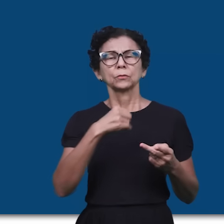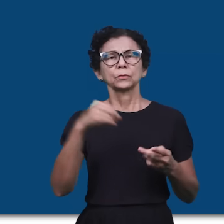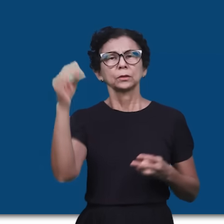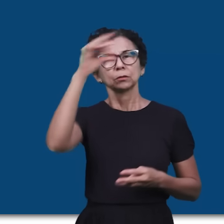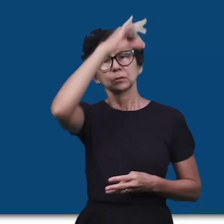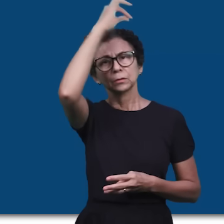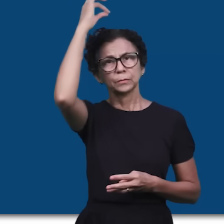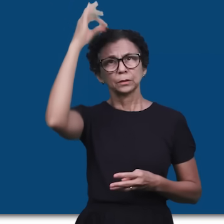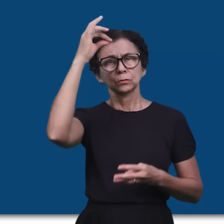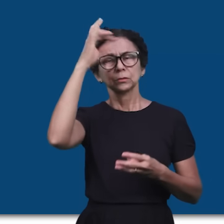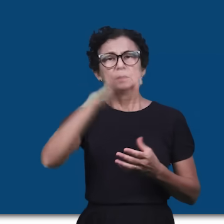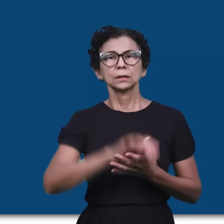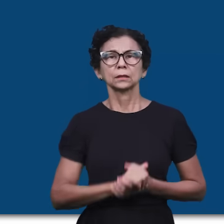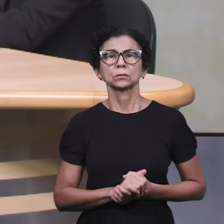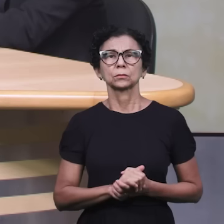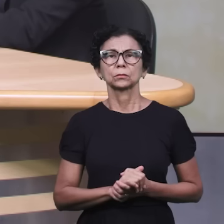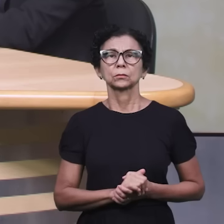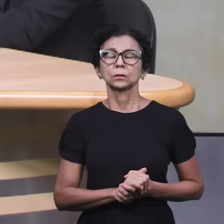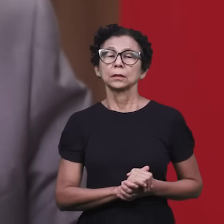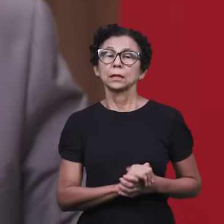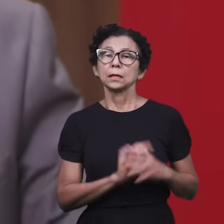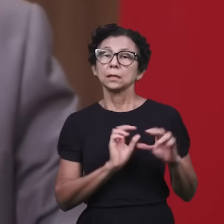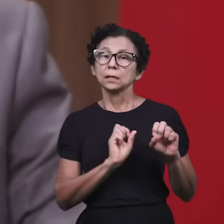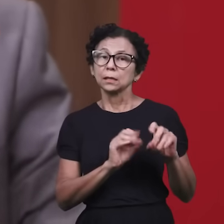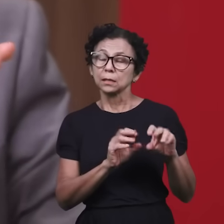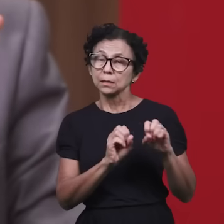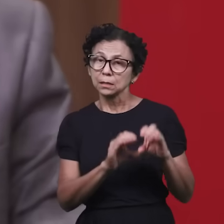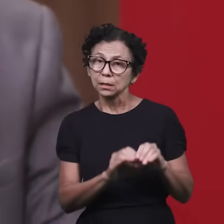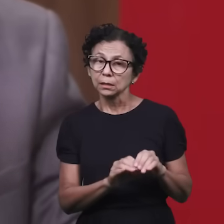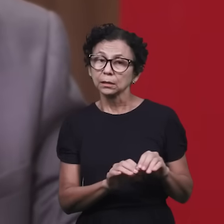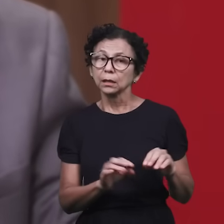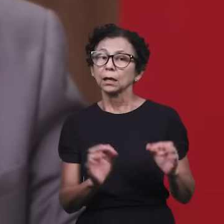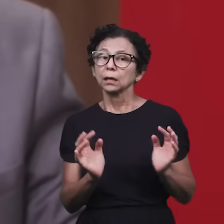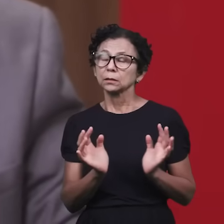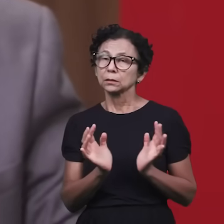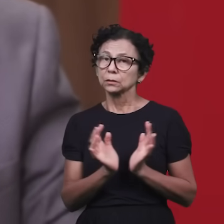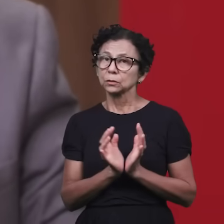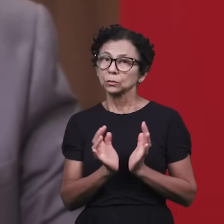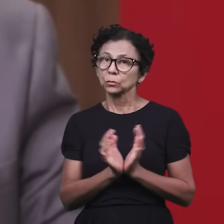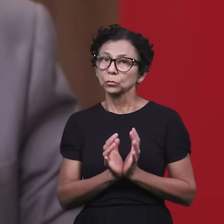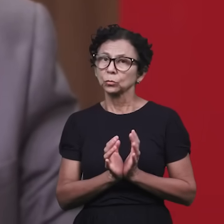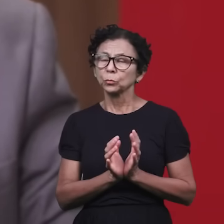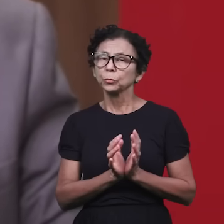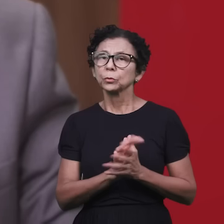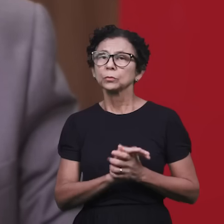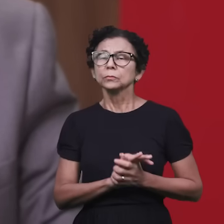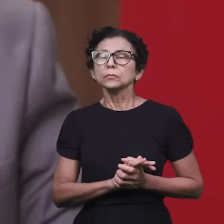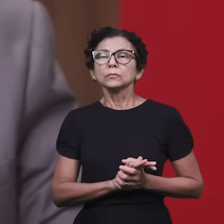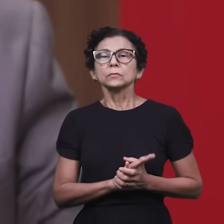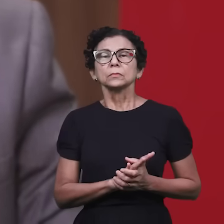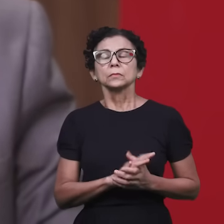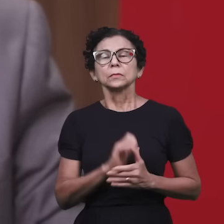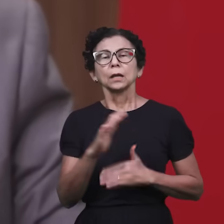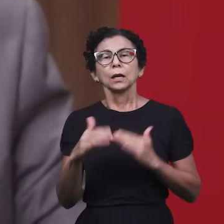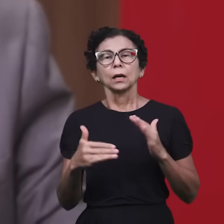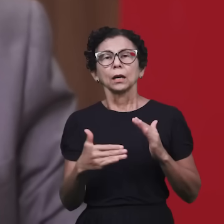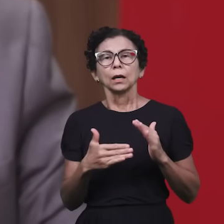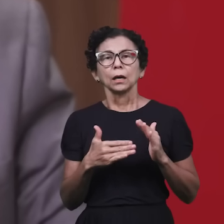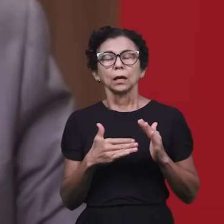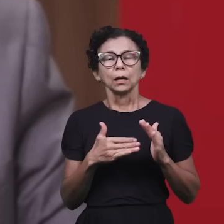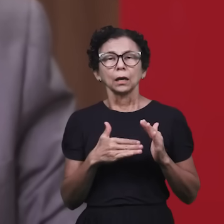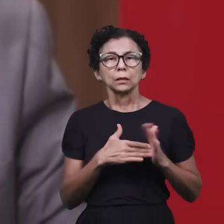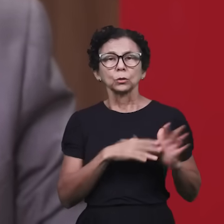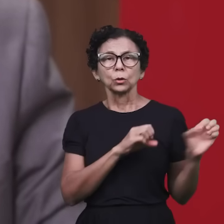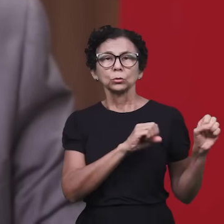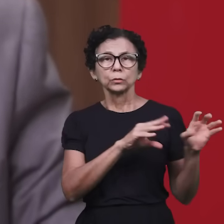as coisas que eu vos tenho mandado. A primeira coisa importante destacar nisso é quando Jesus, primeiro, ele diz a autoridade que ele está